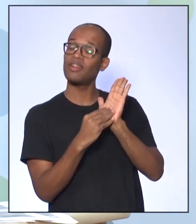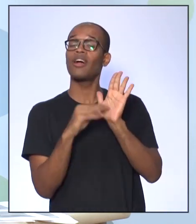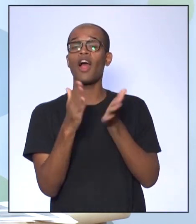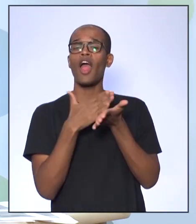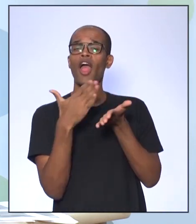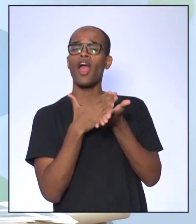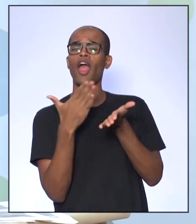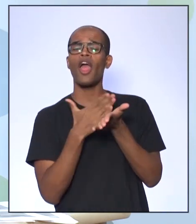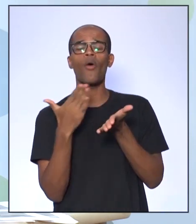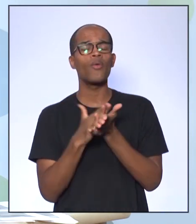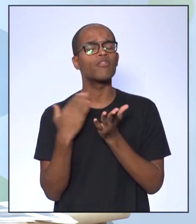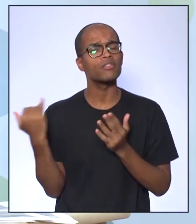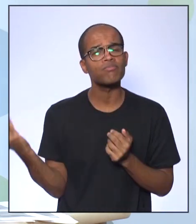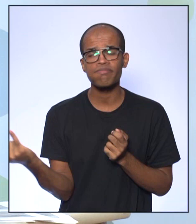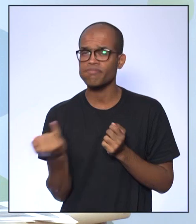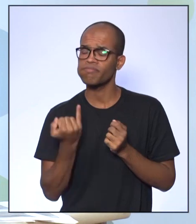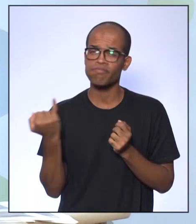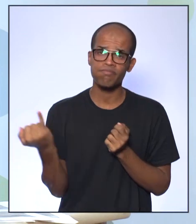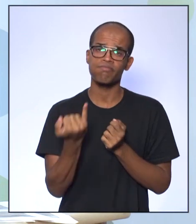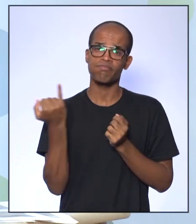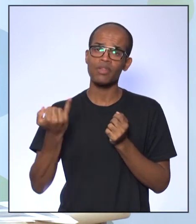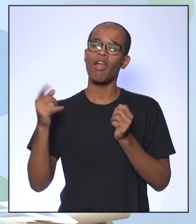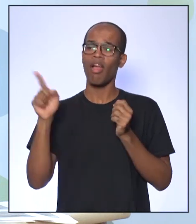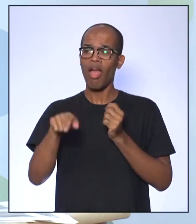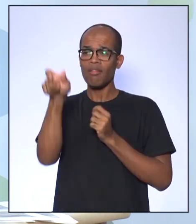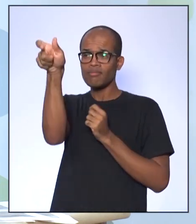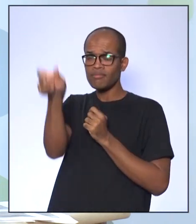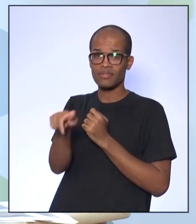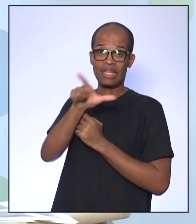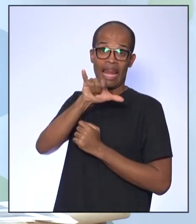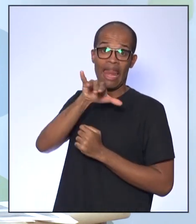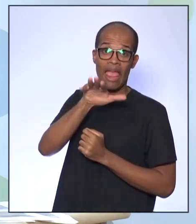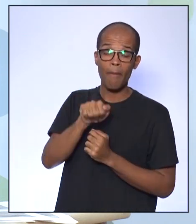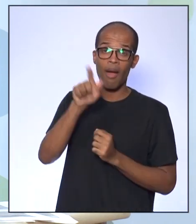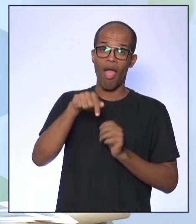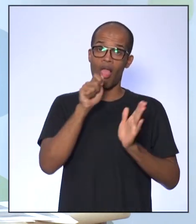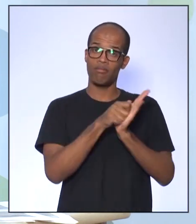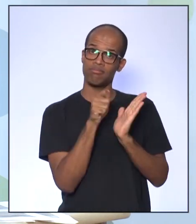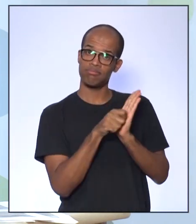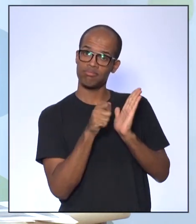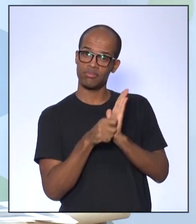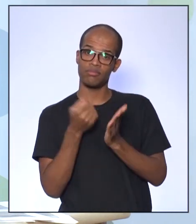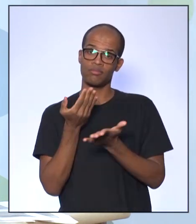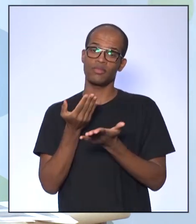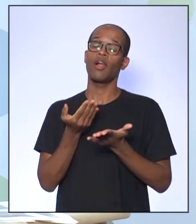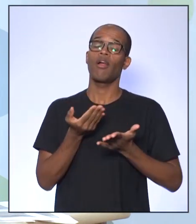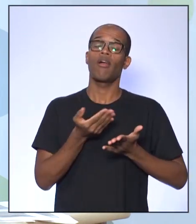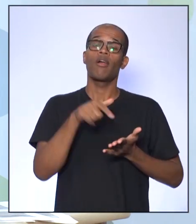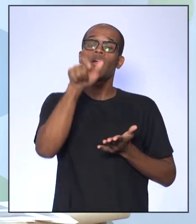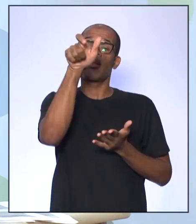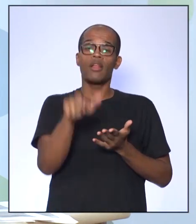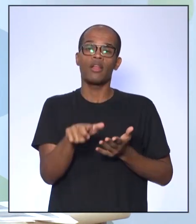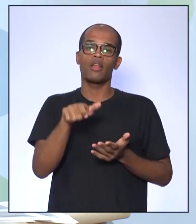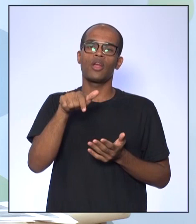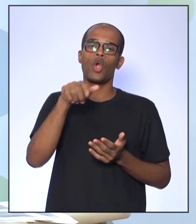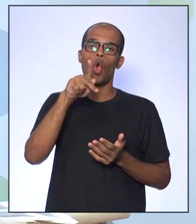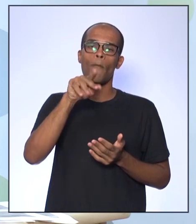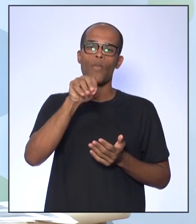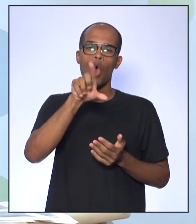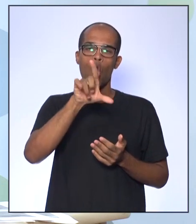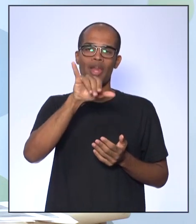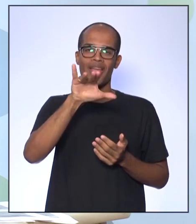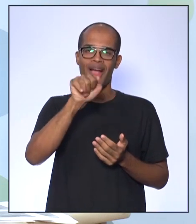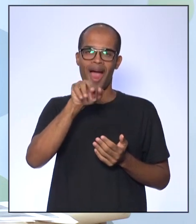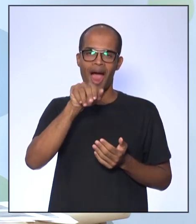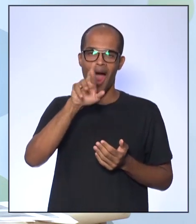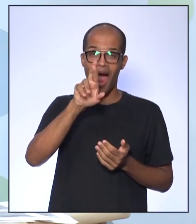desse grandioso escritor. Trata-se de um escritor, de um estudioso chamado Policarpo Quaresma, que ao longo